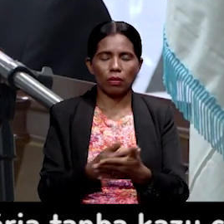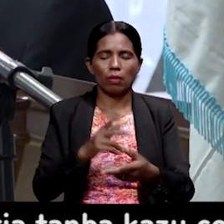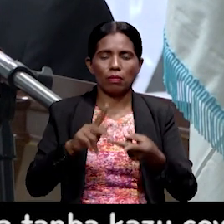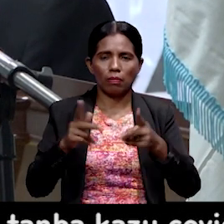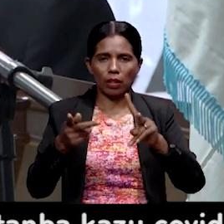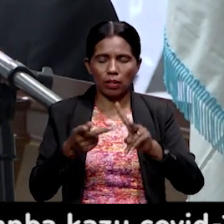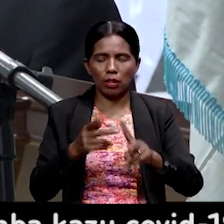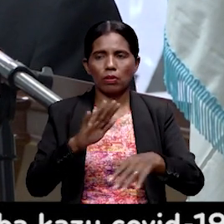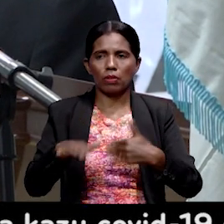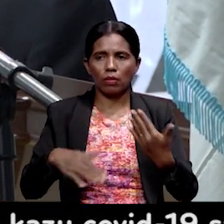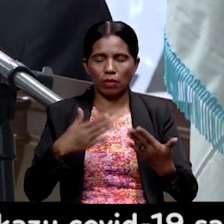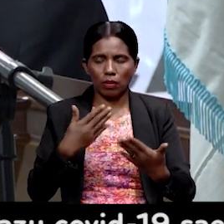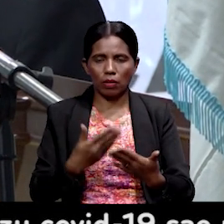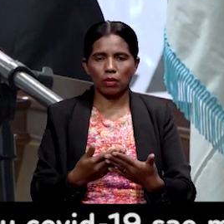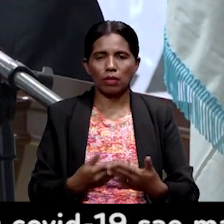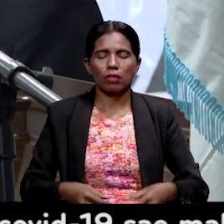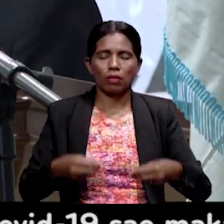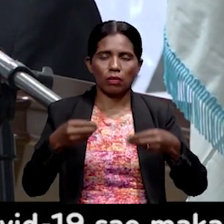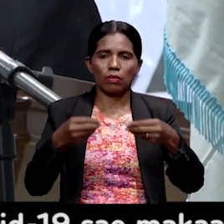mercados rumo ao crescimento,